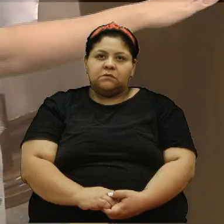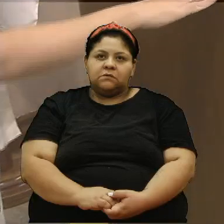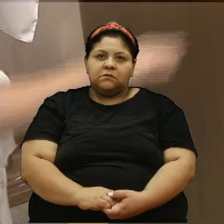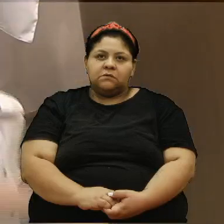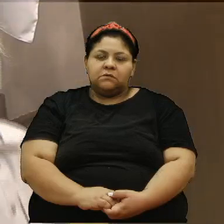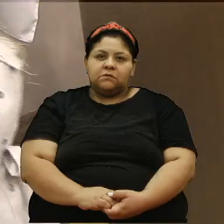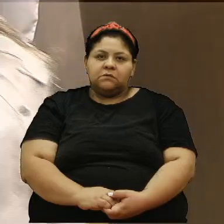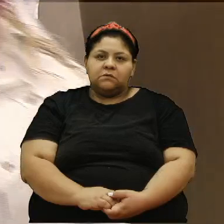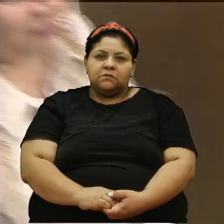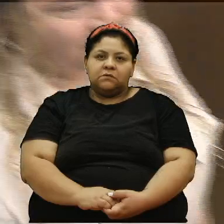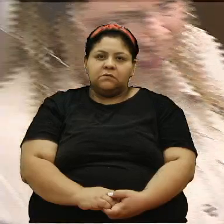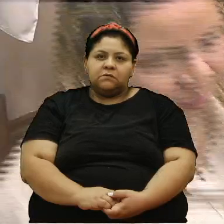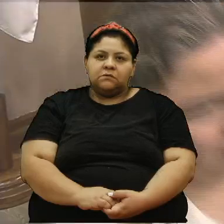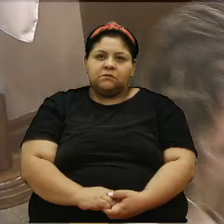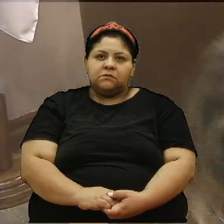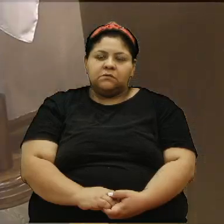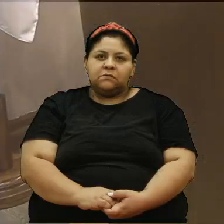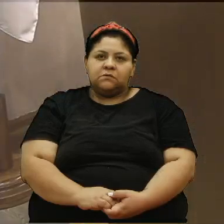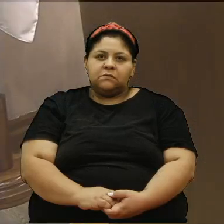Sim.